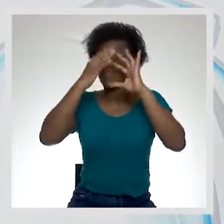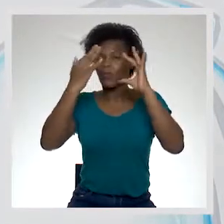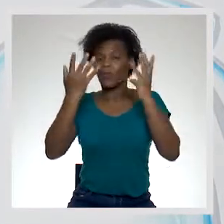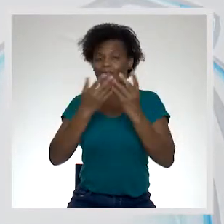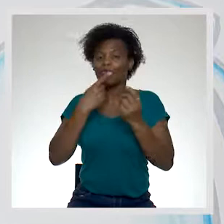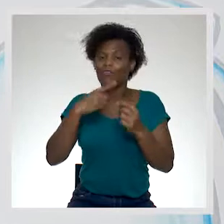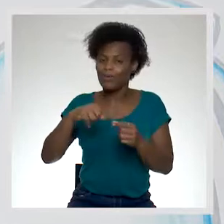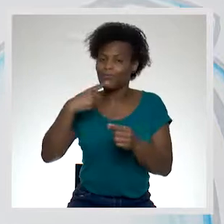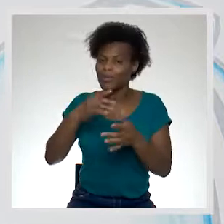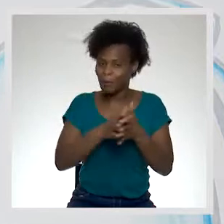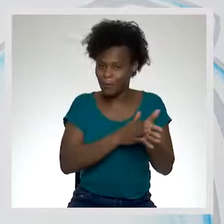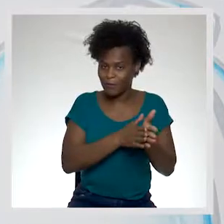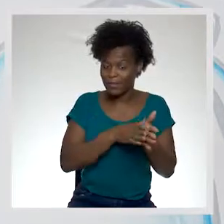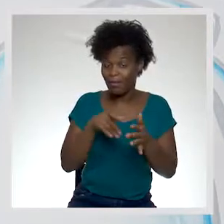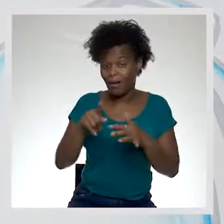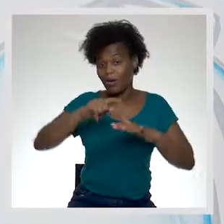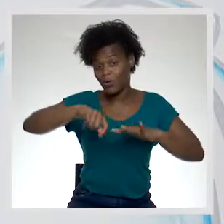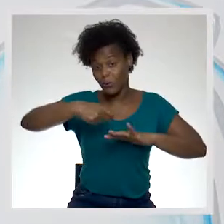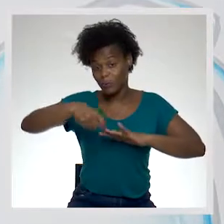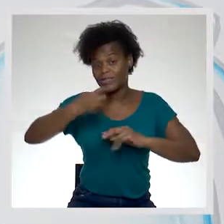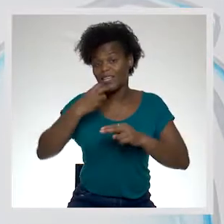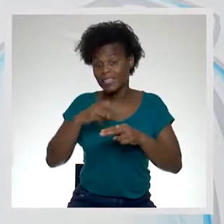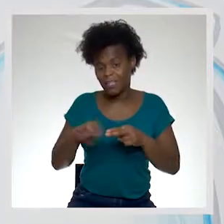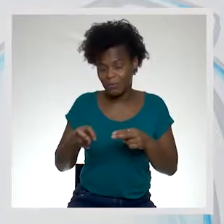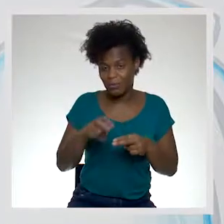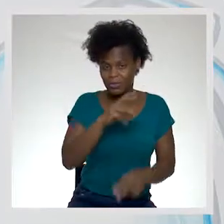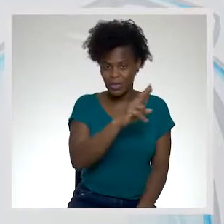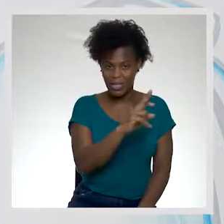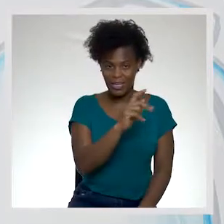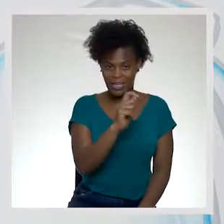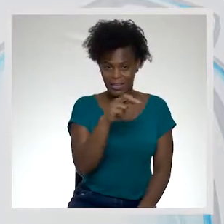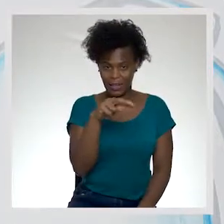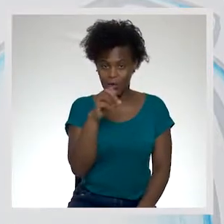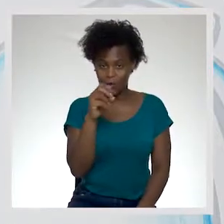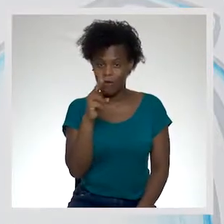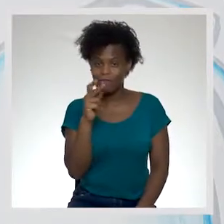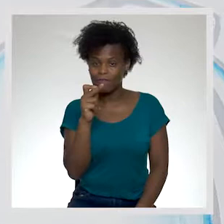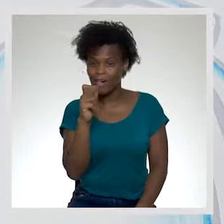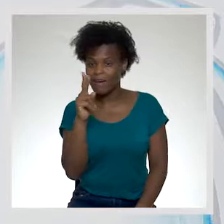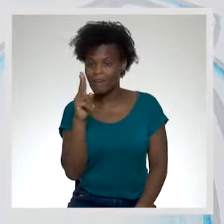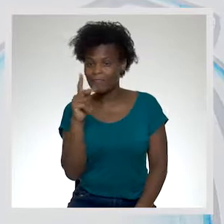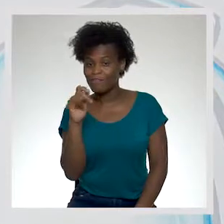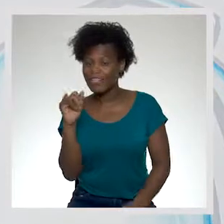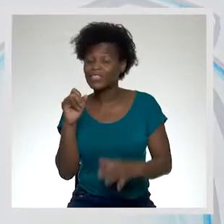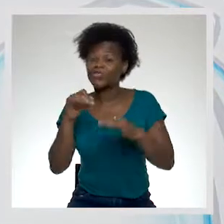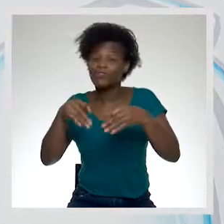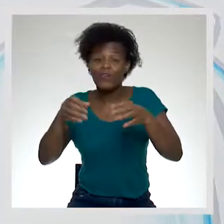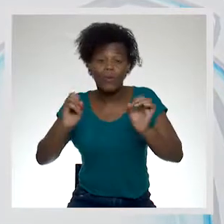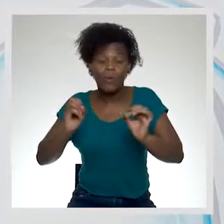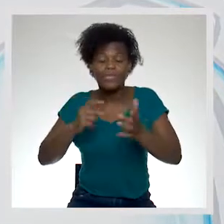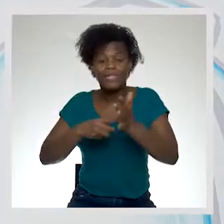E, geralmente, estes recursos energéticos renováveis, temos o exemplo por exemplo, o